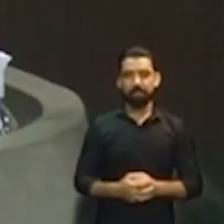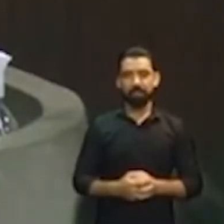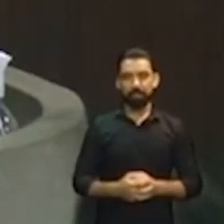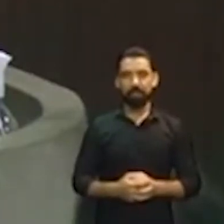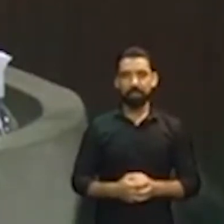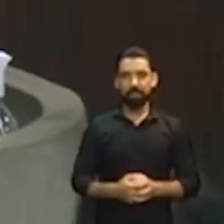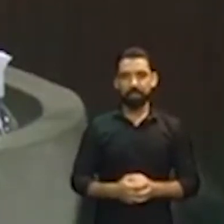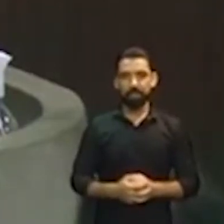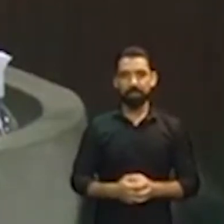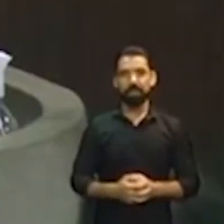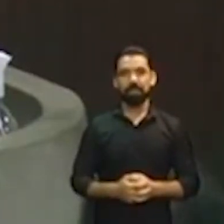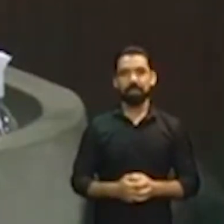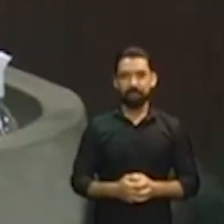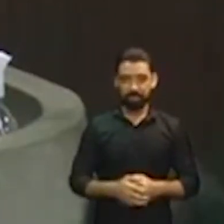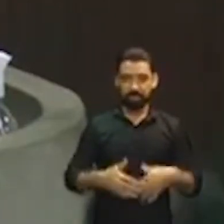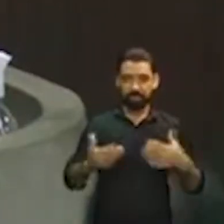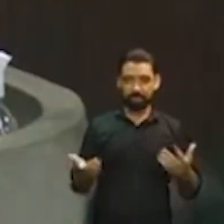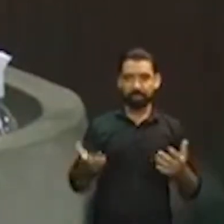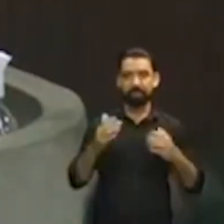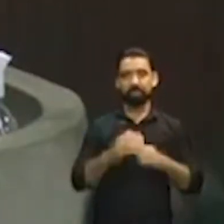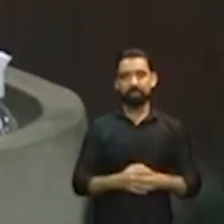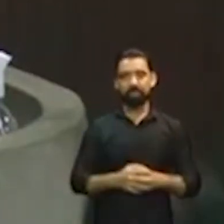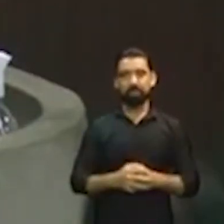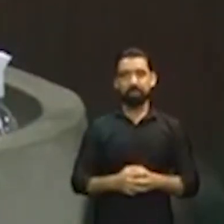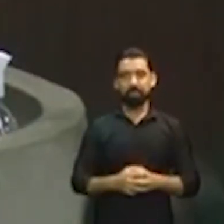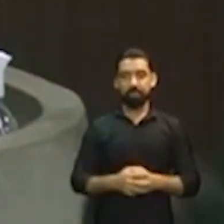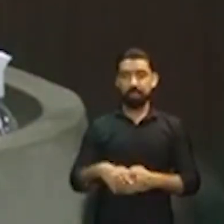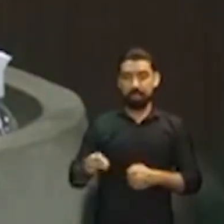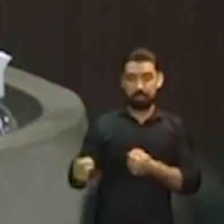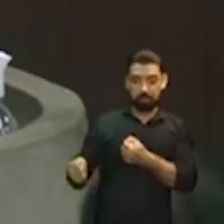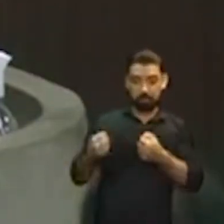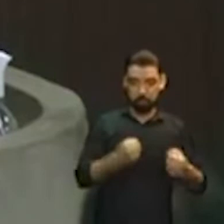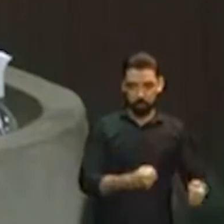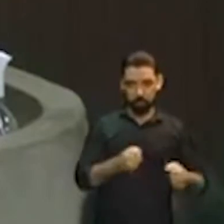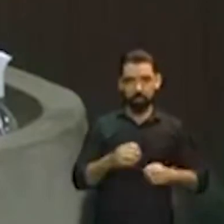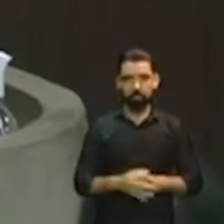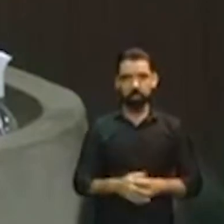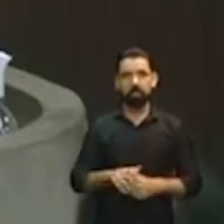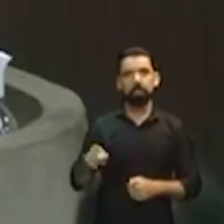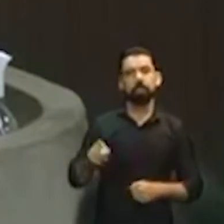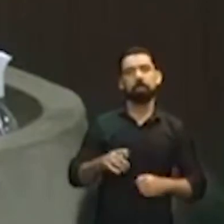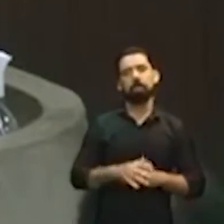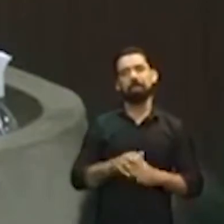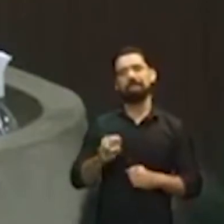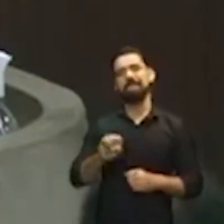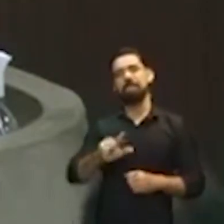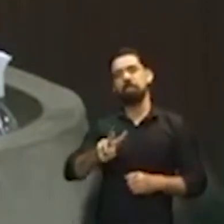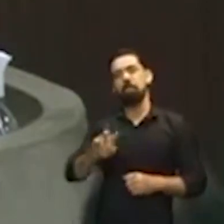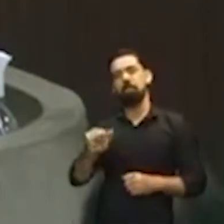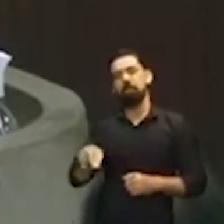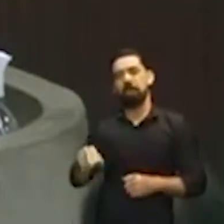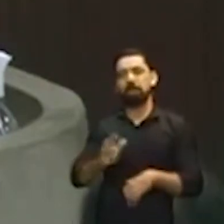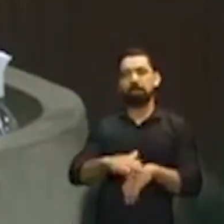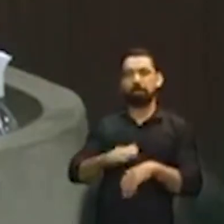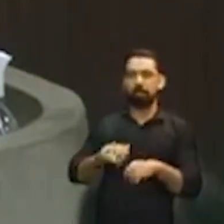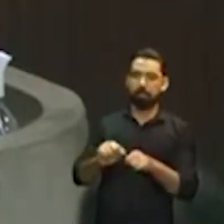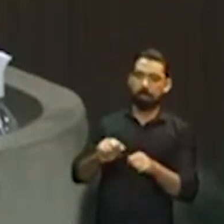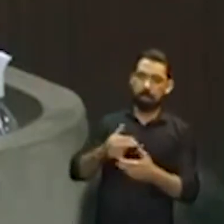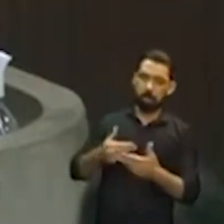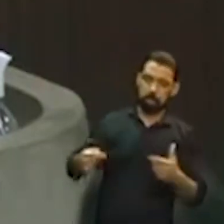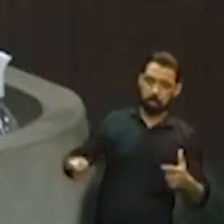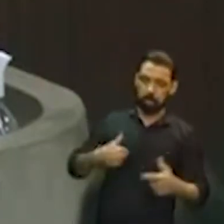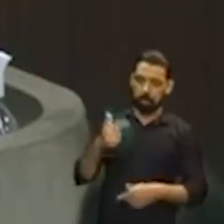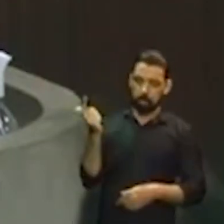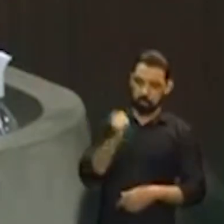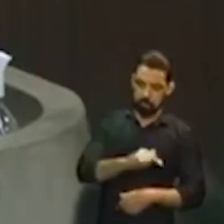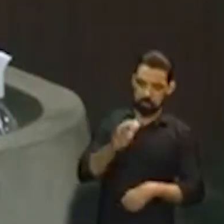elogiando, quer dizer, é um povo que, para chegar no poder, faz todo tipo de coisa, doutora Silvana. Faz todo tipo de coisa, todo tipo